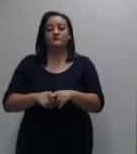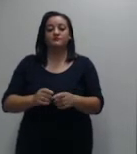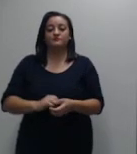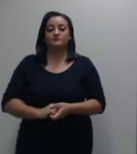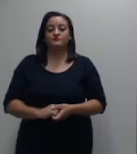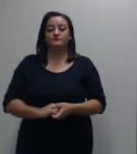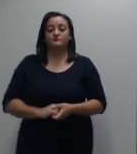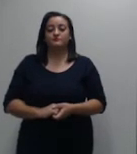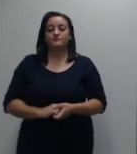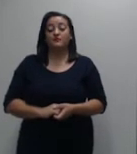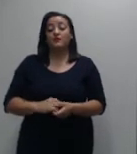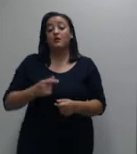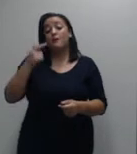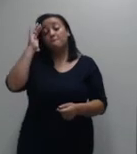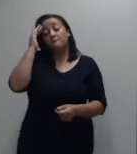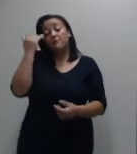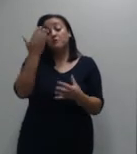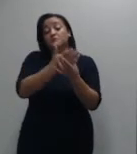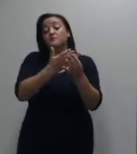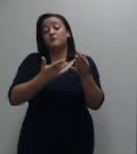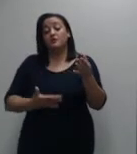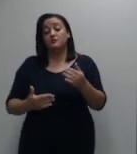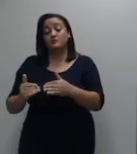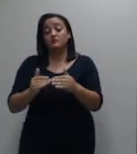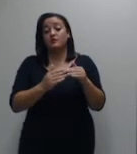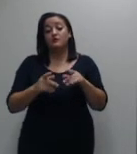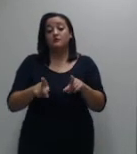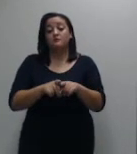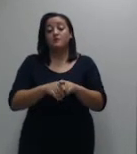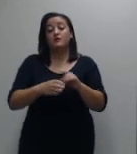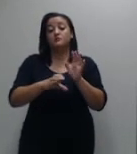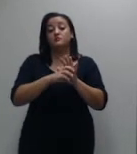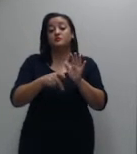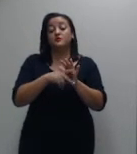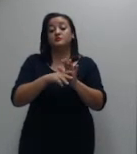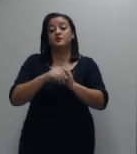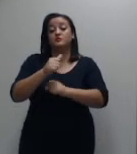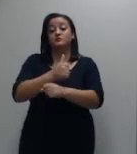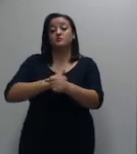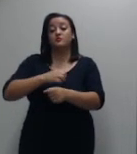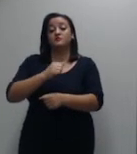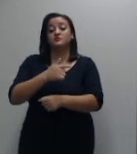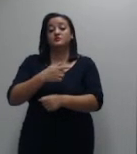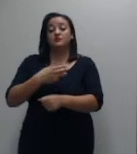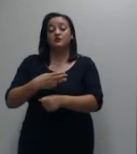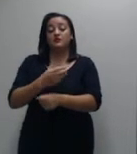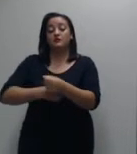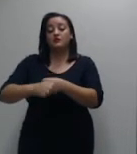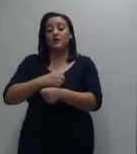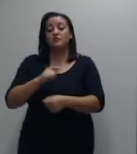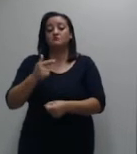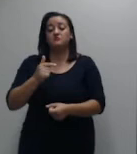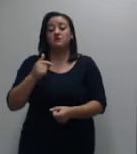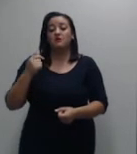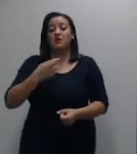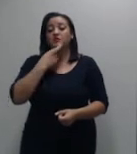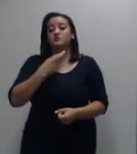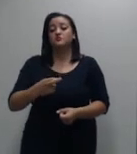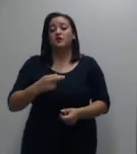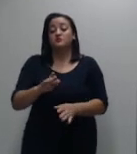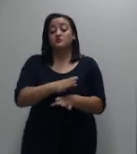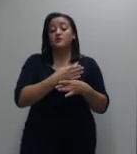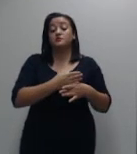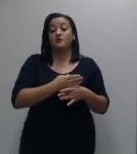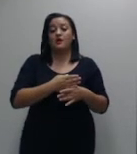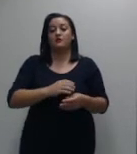embargos de declaração mesmo tempo do Código de Processo Civil de 73 não teriam Efeito suspensivo